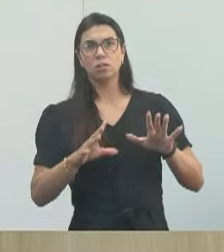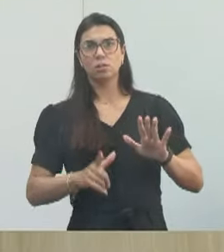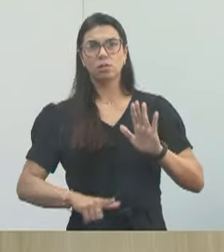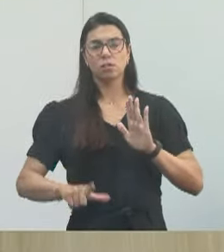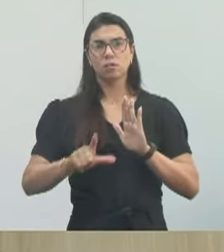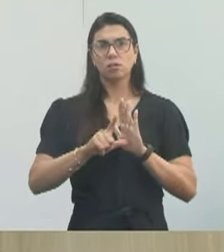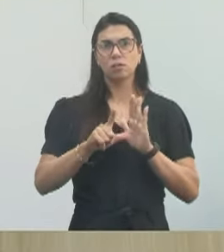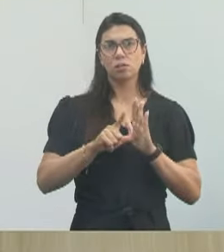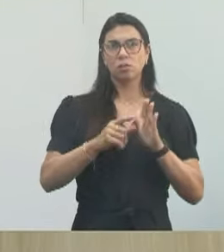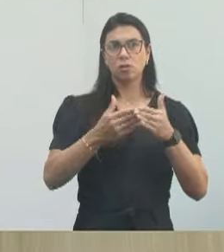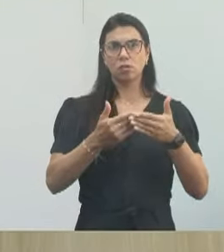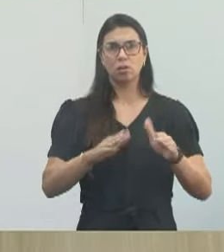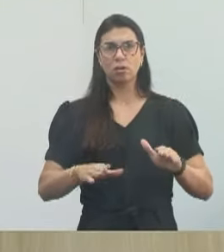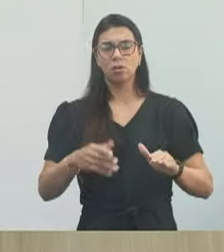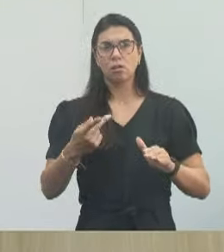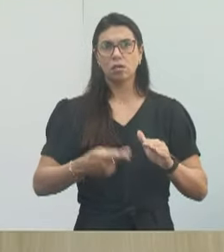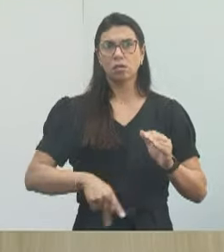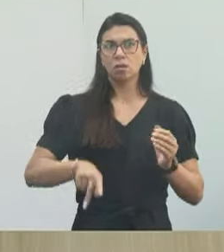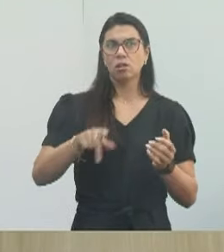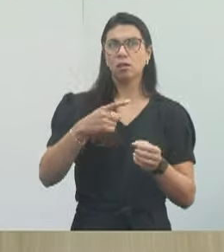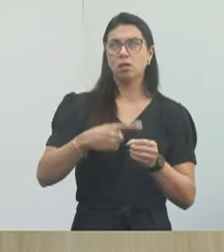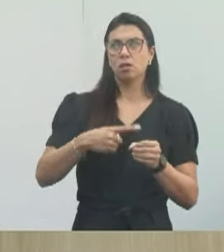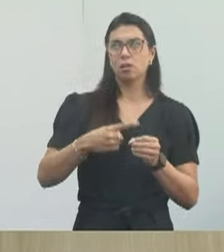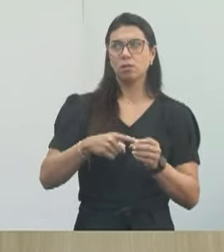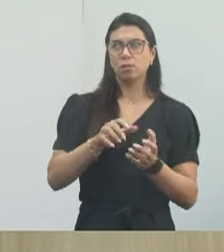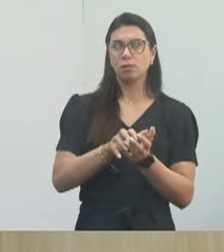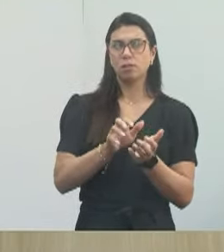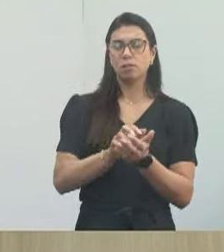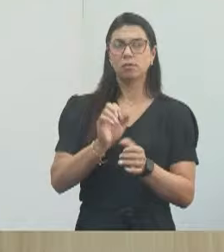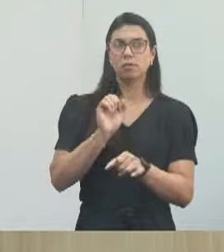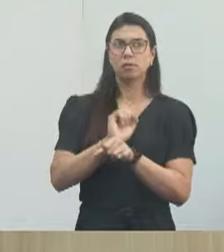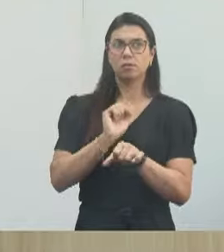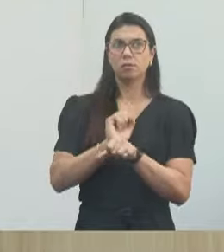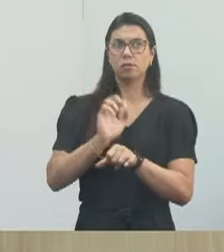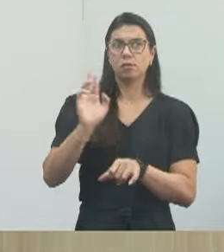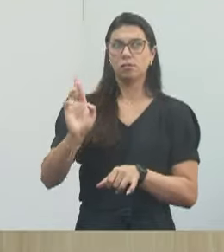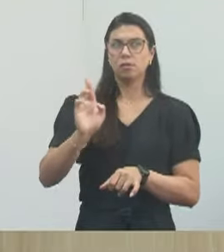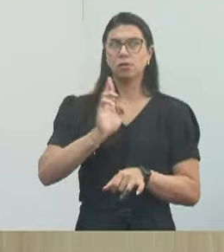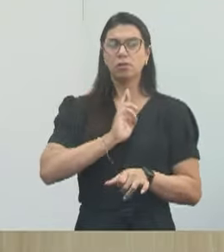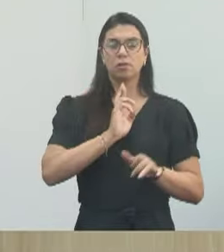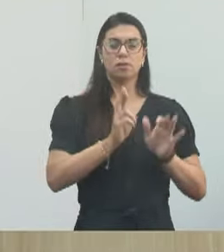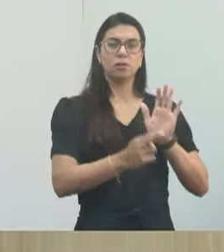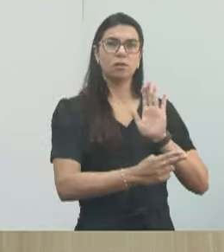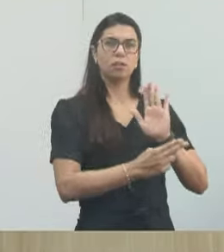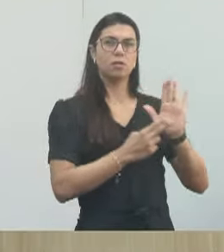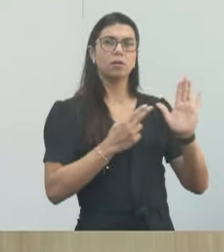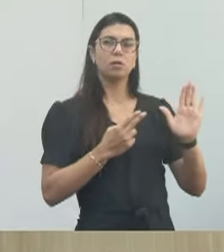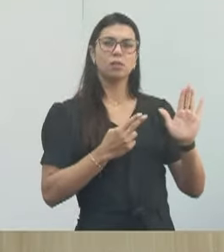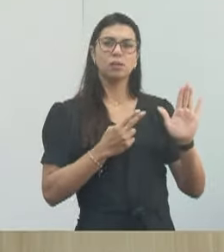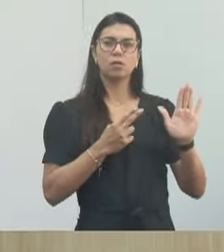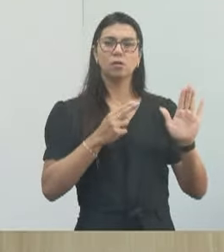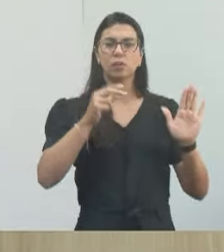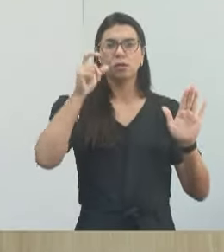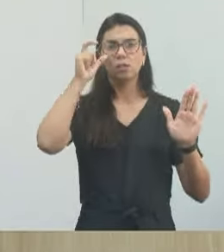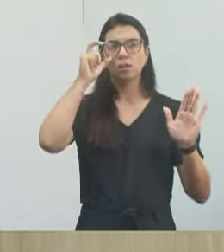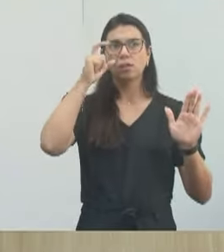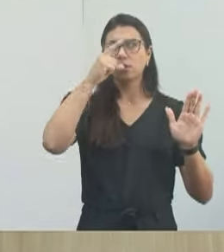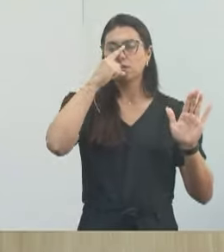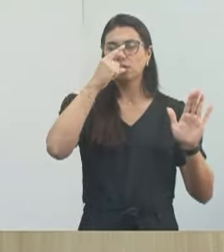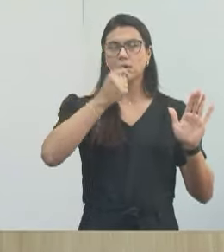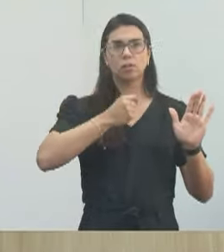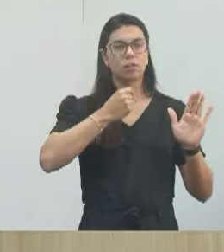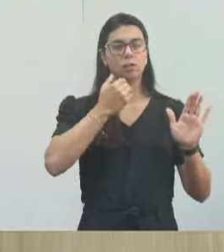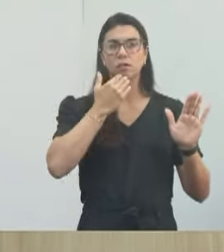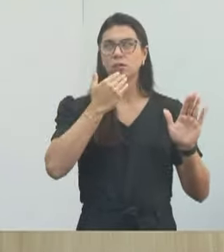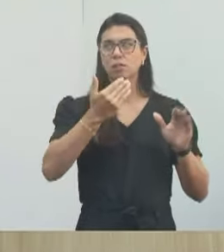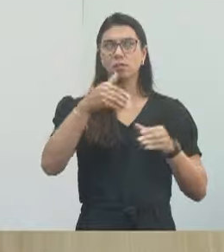na zona especial Central ao aguarda de manifestação autoria Vereador a rosa não